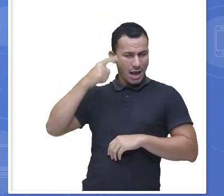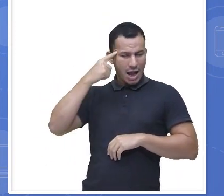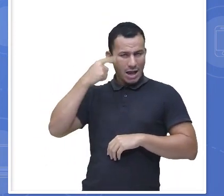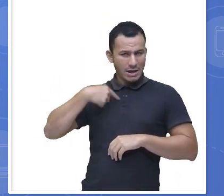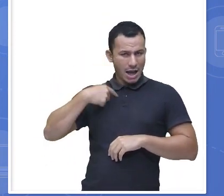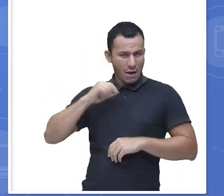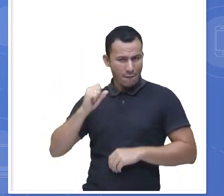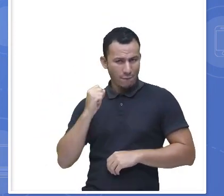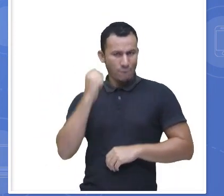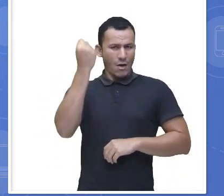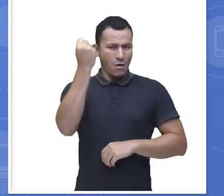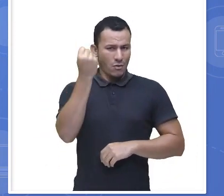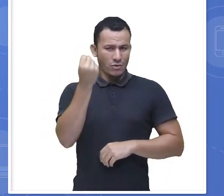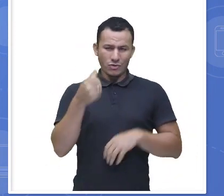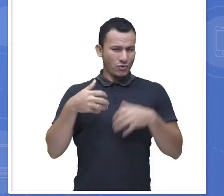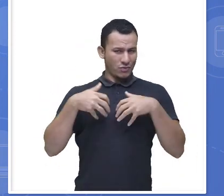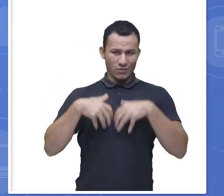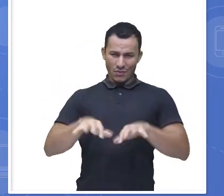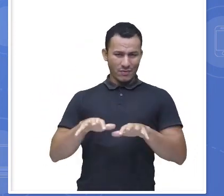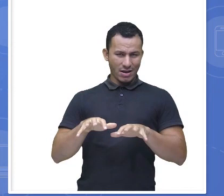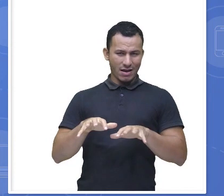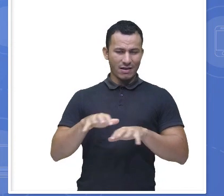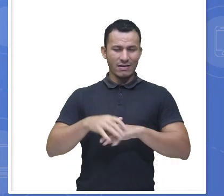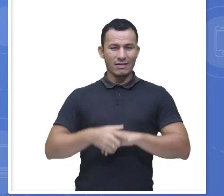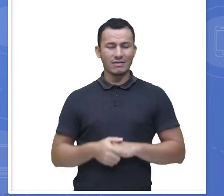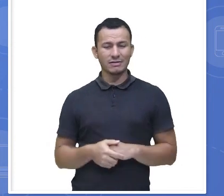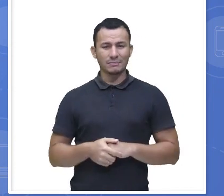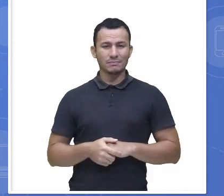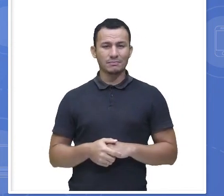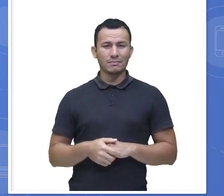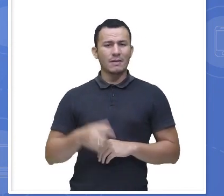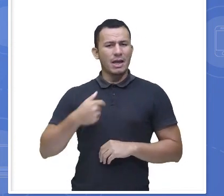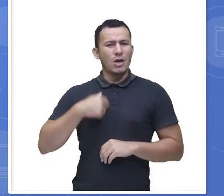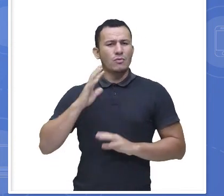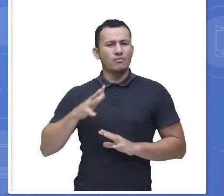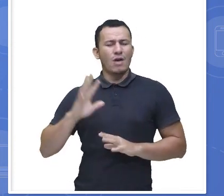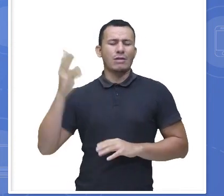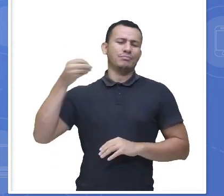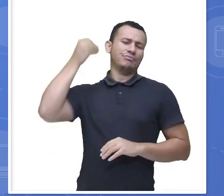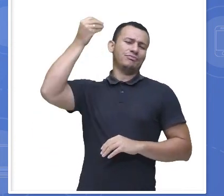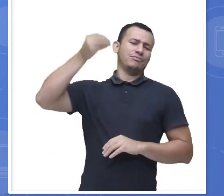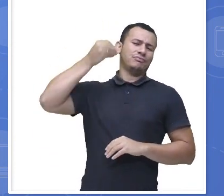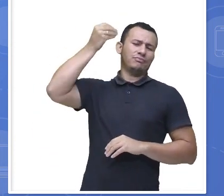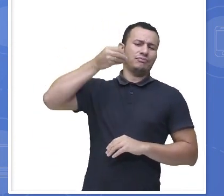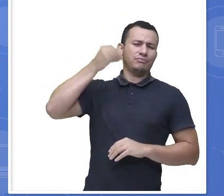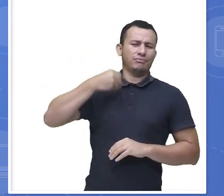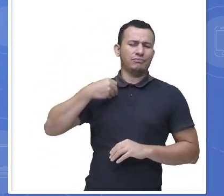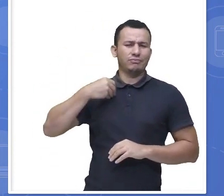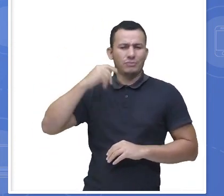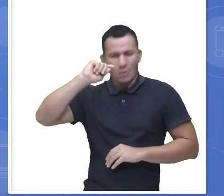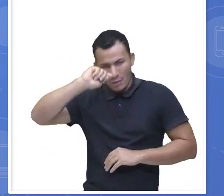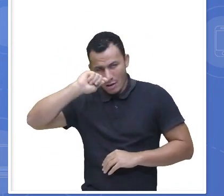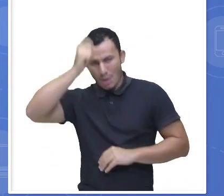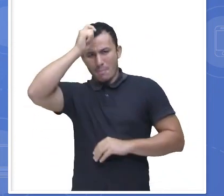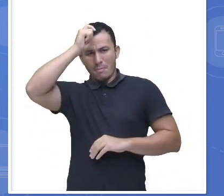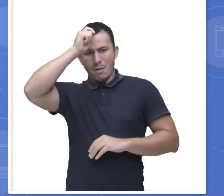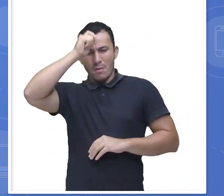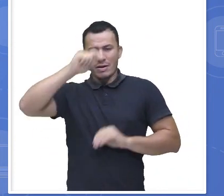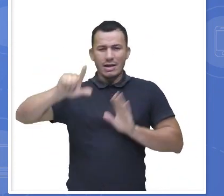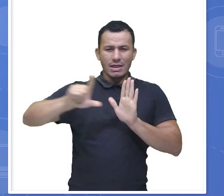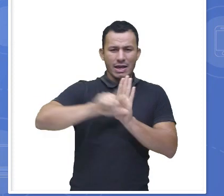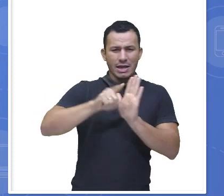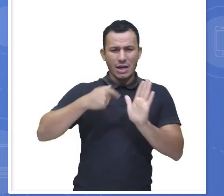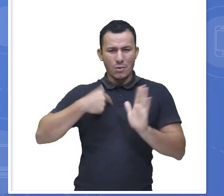como eu queria ter boa voz para cantar aqui para você. Mas você sabe, sou vacinado, eu sou cowboy, cowboy fora da